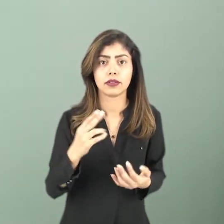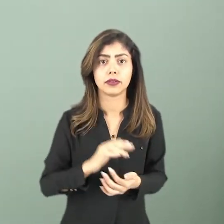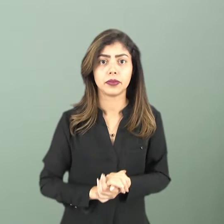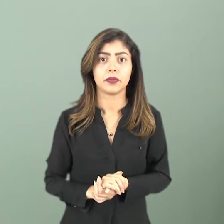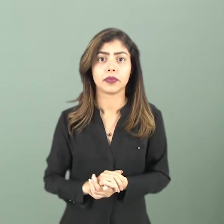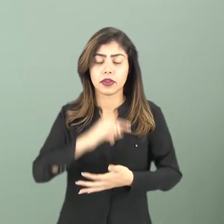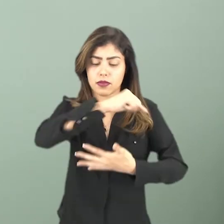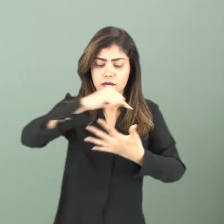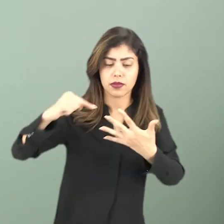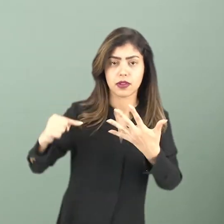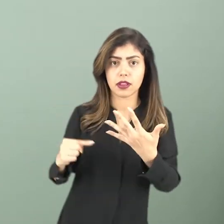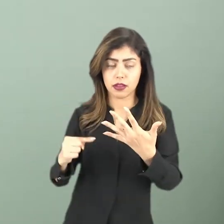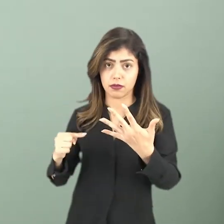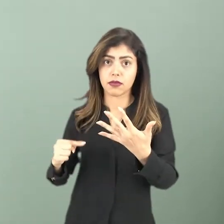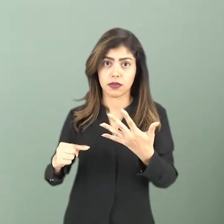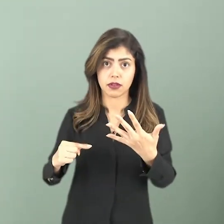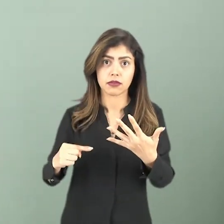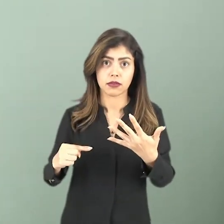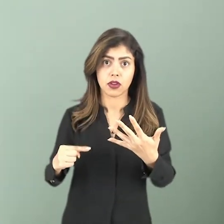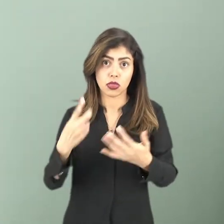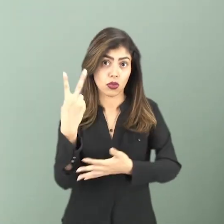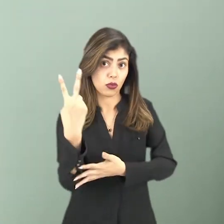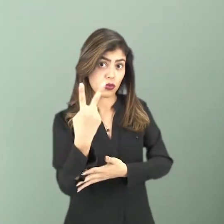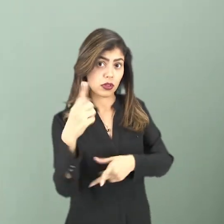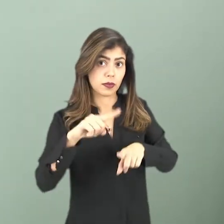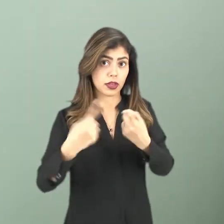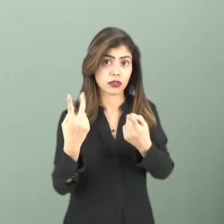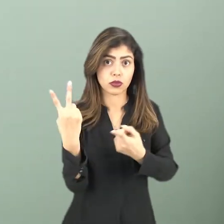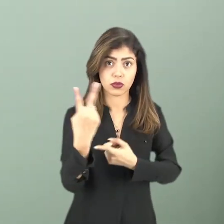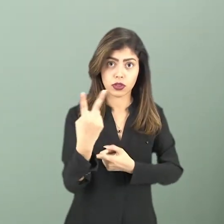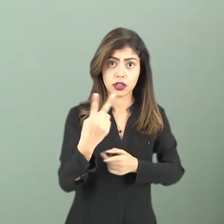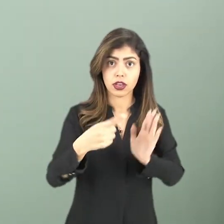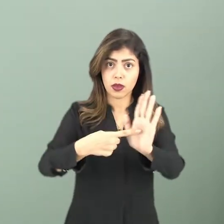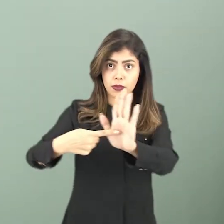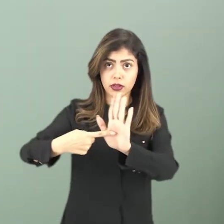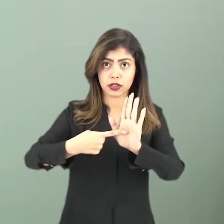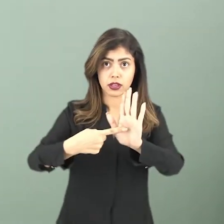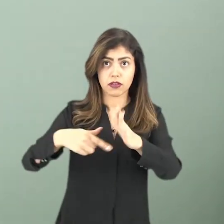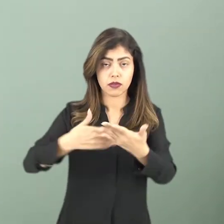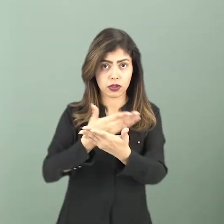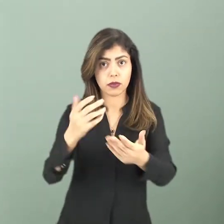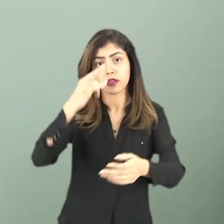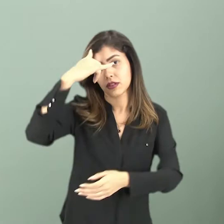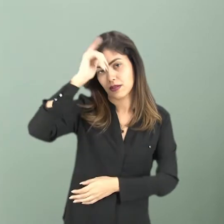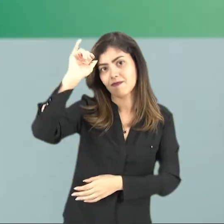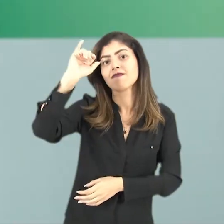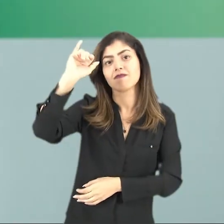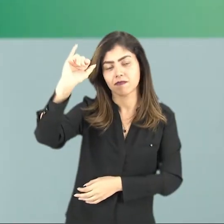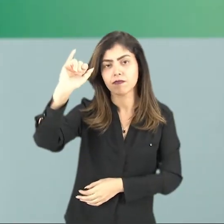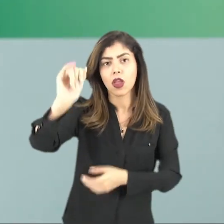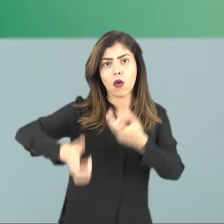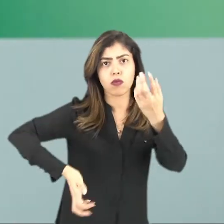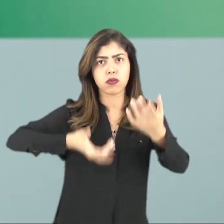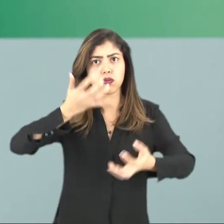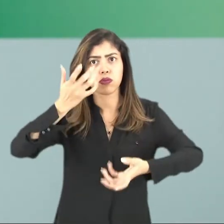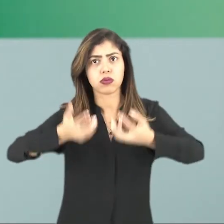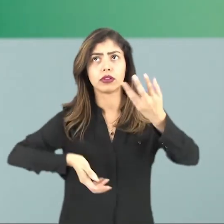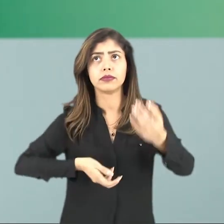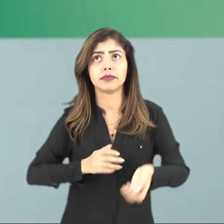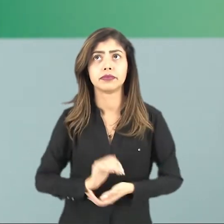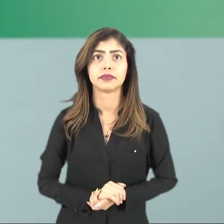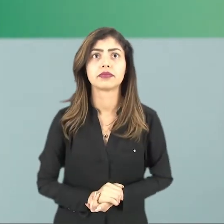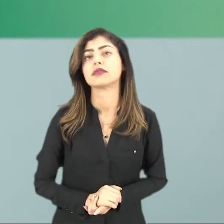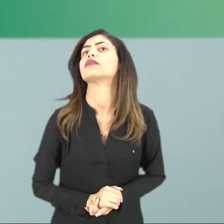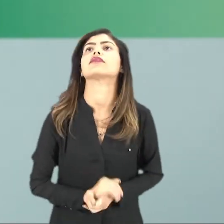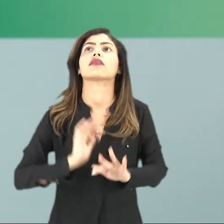um elemento, mas pode ser dois, mas 2 elementos que eu vou apresentar aqui, você pode evitar de estar queimando os materiais. Quais